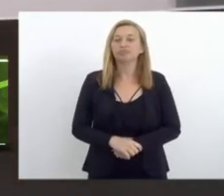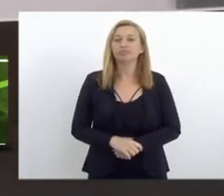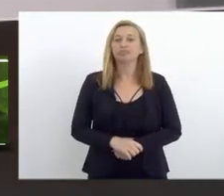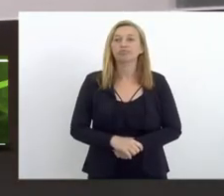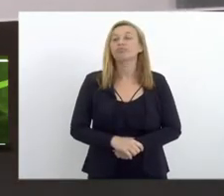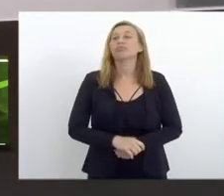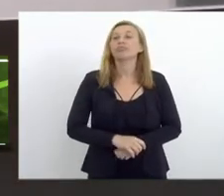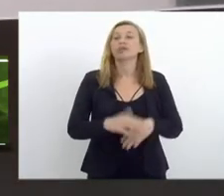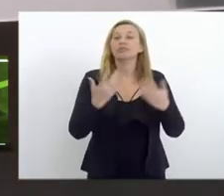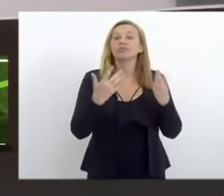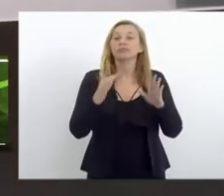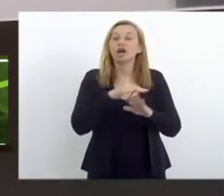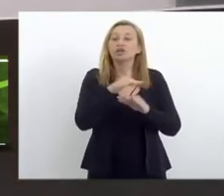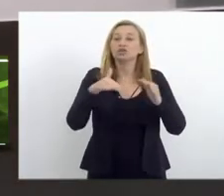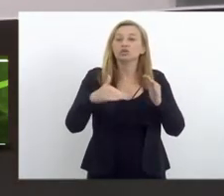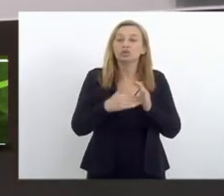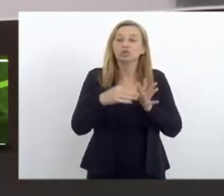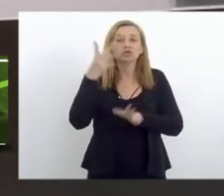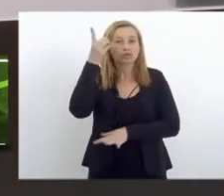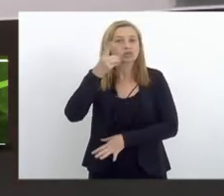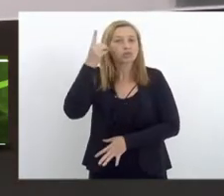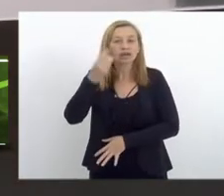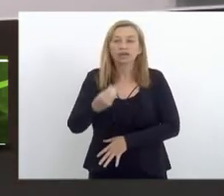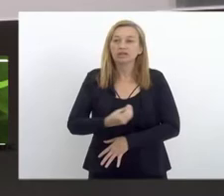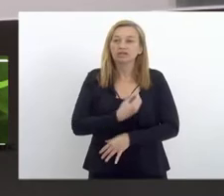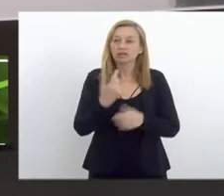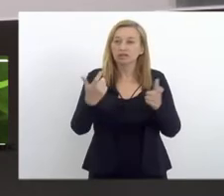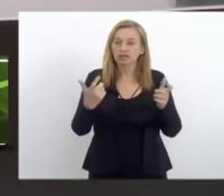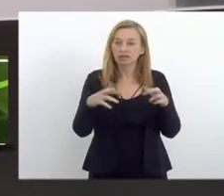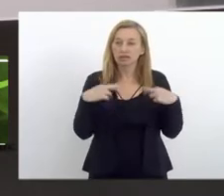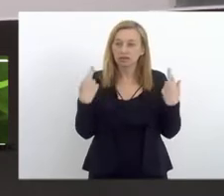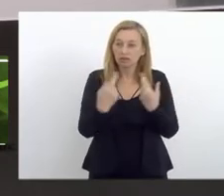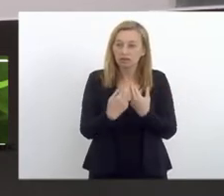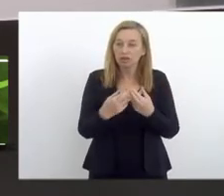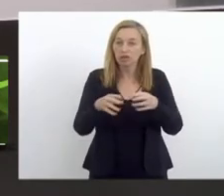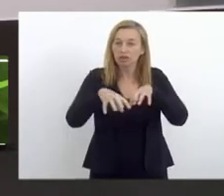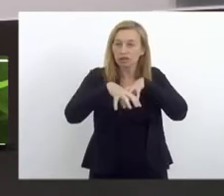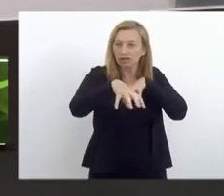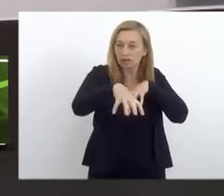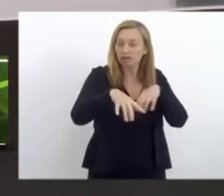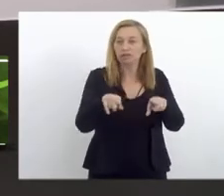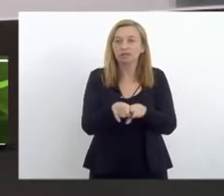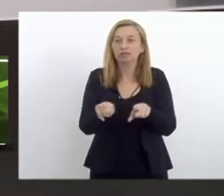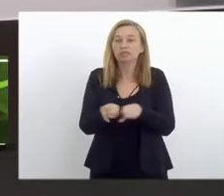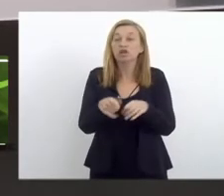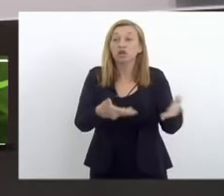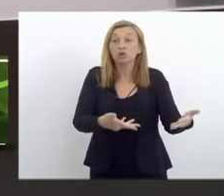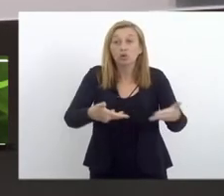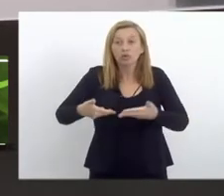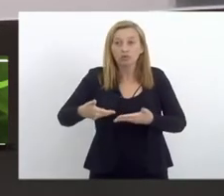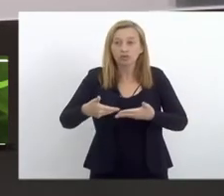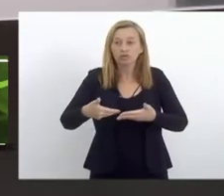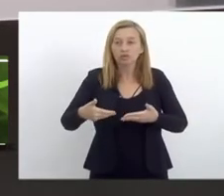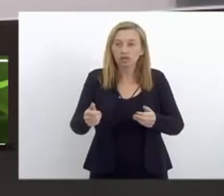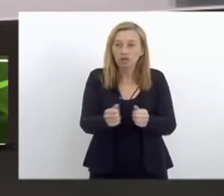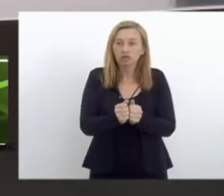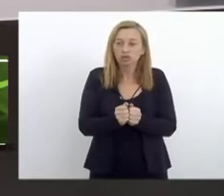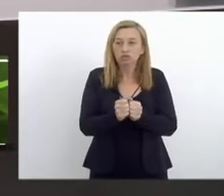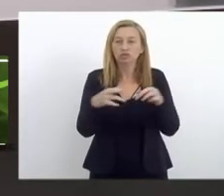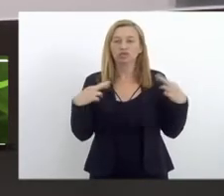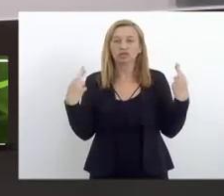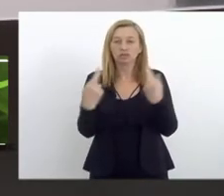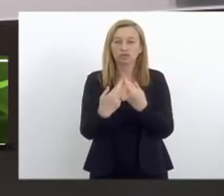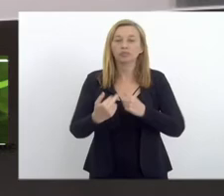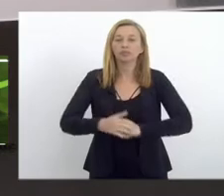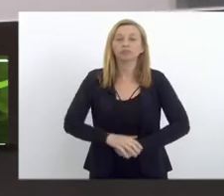Saúdo a todos os deputados e deputadas presentes aqui e remotamente e os convidados que participarão desta